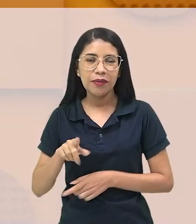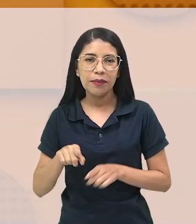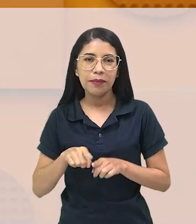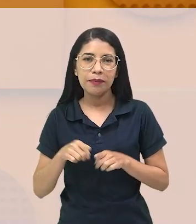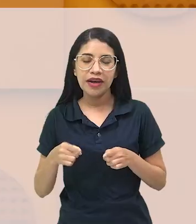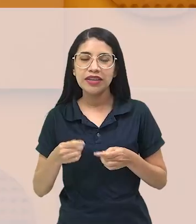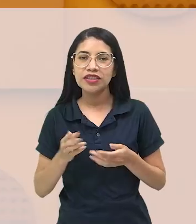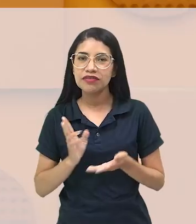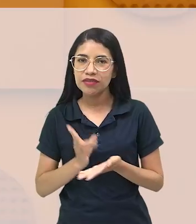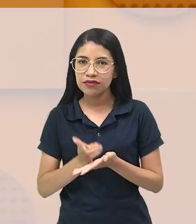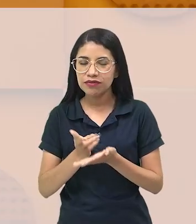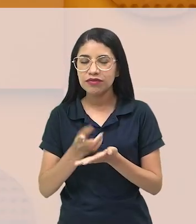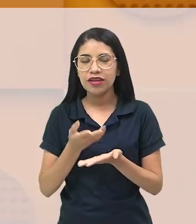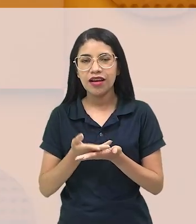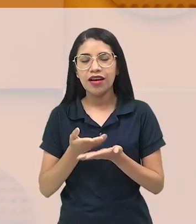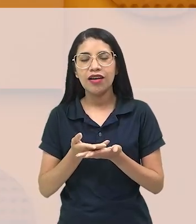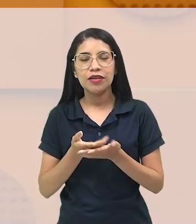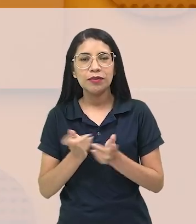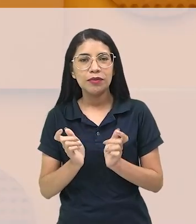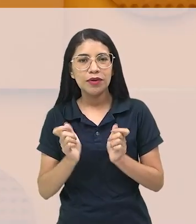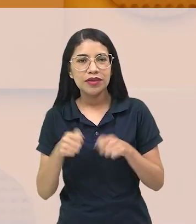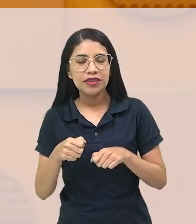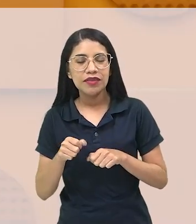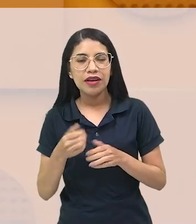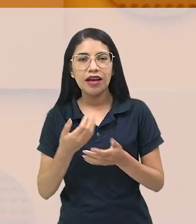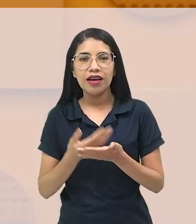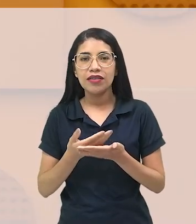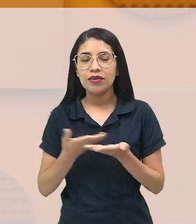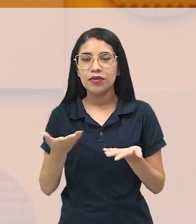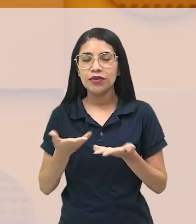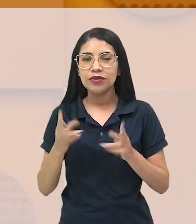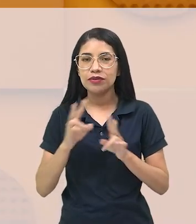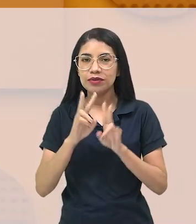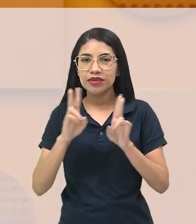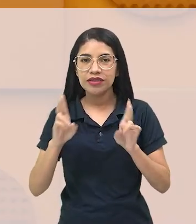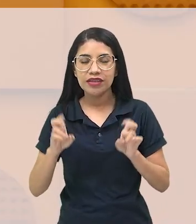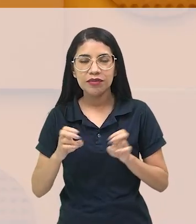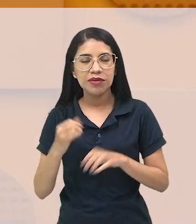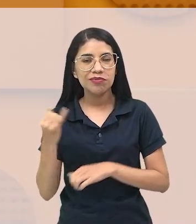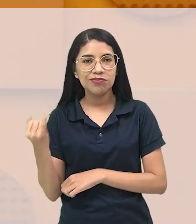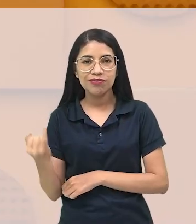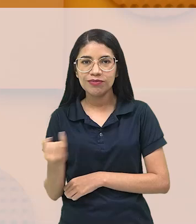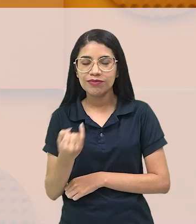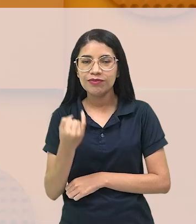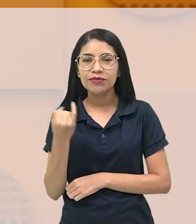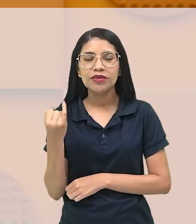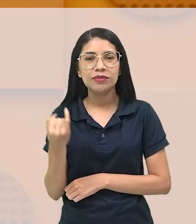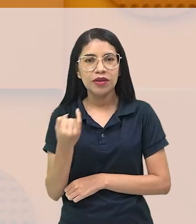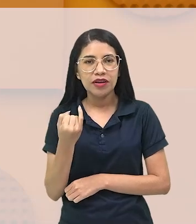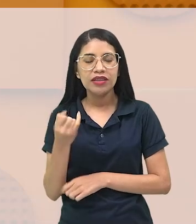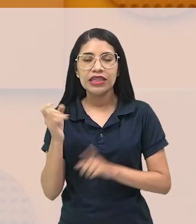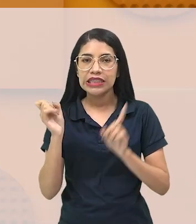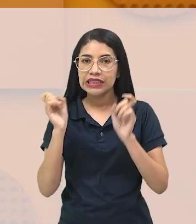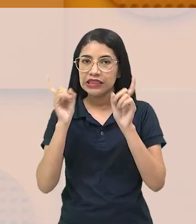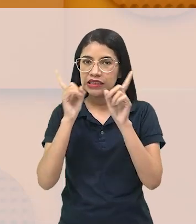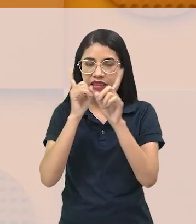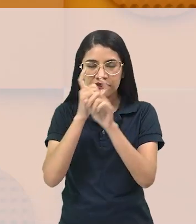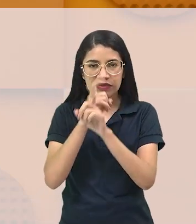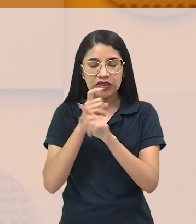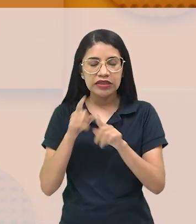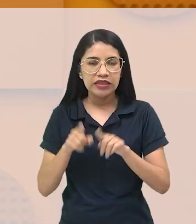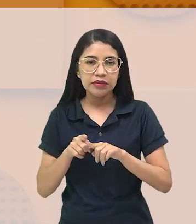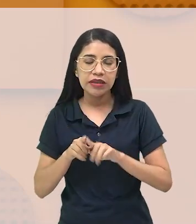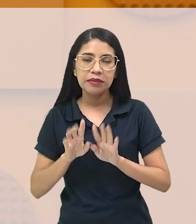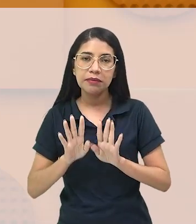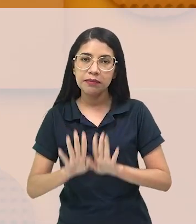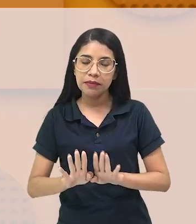bem, mas a gente vai fazer o possível aqui que dá, porque a aula de hoje é um tema muito importante, muito difícil e